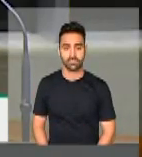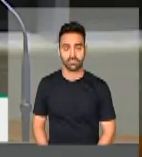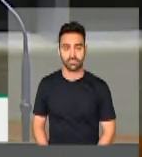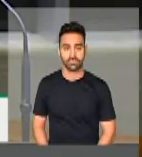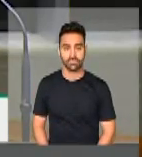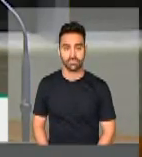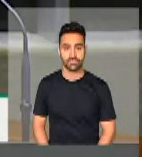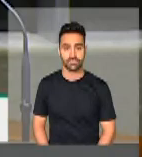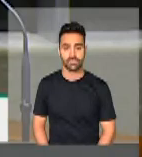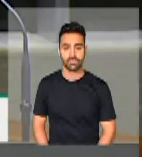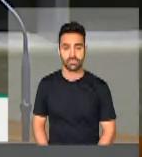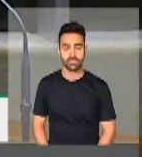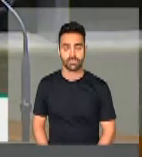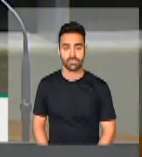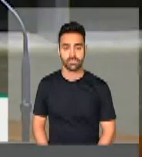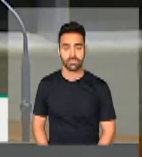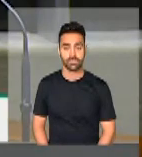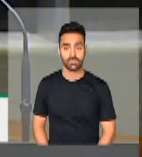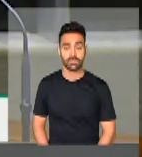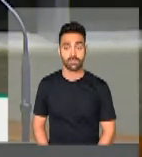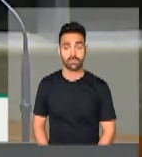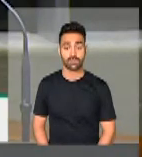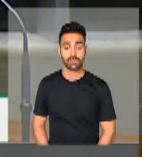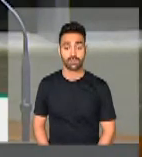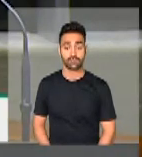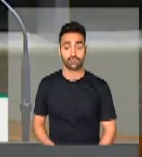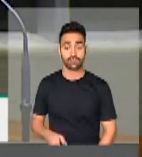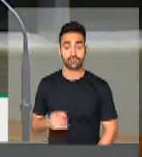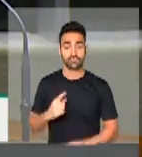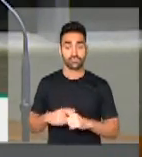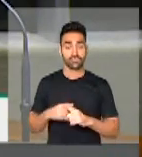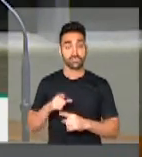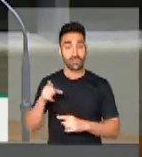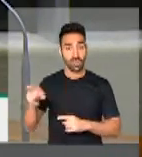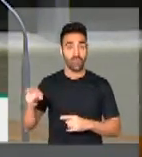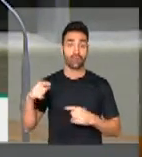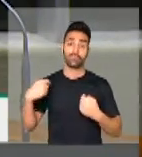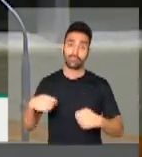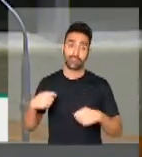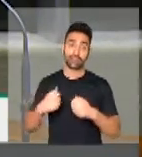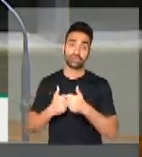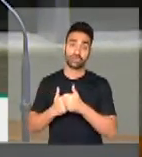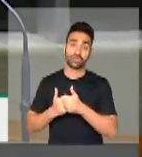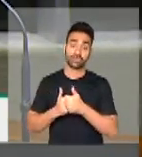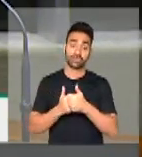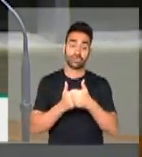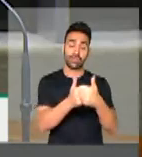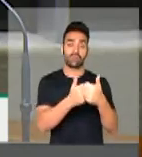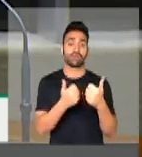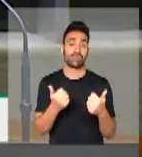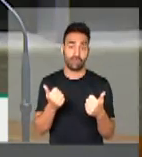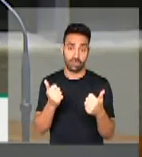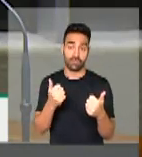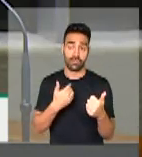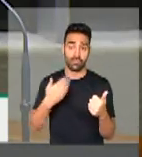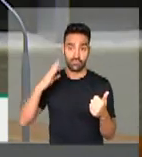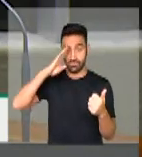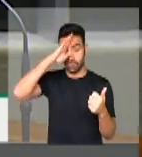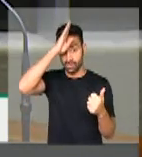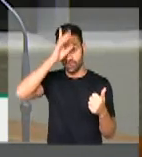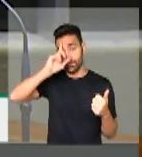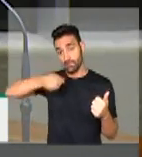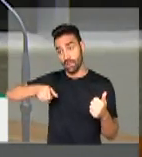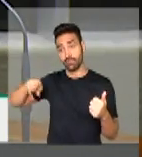Para concluir, deputado, por favor. Em grande medida, terá que seguir certas orientações de